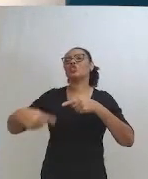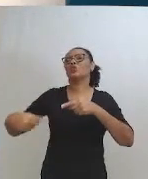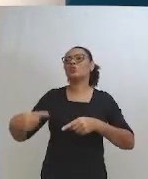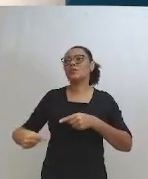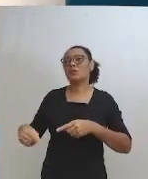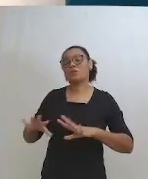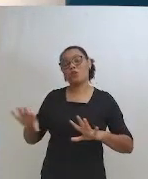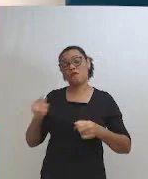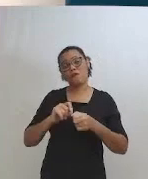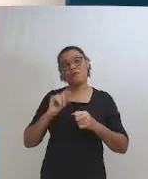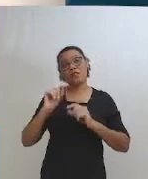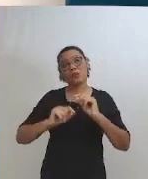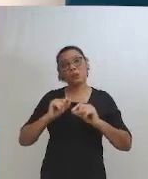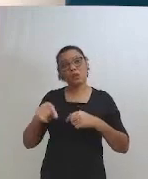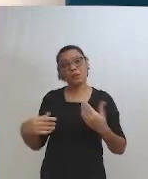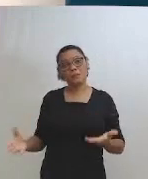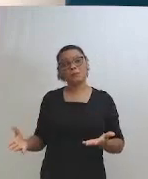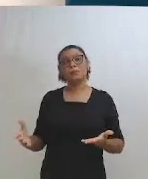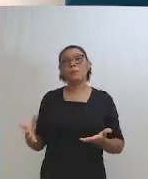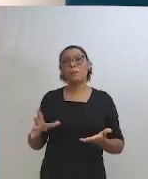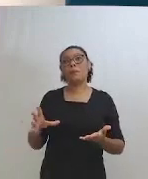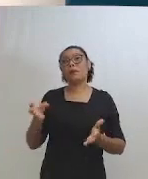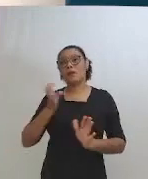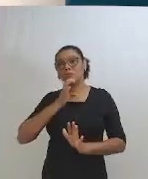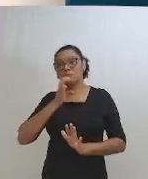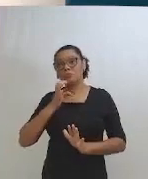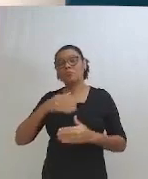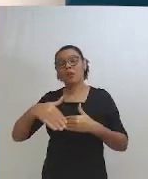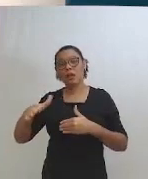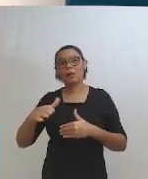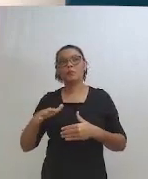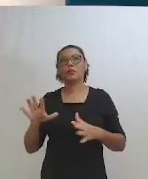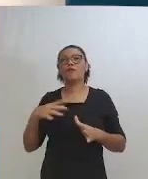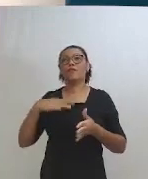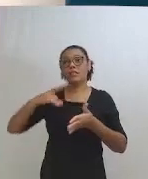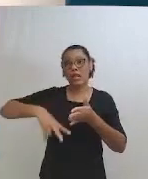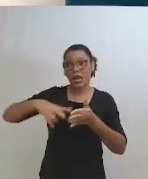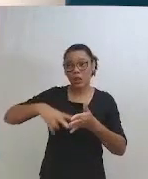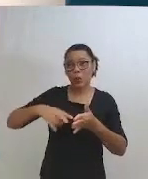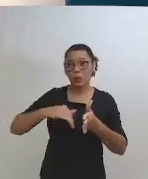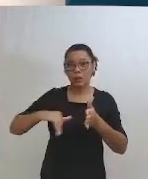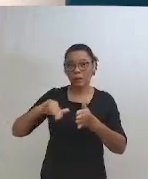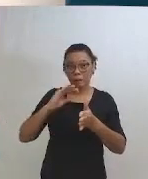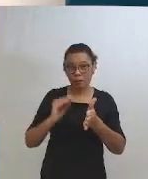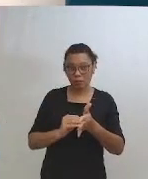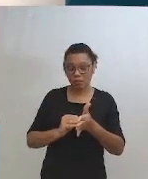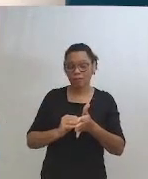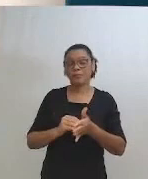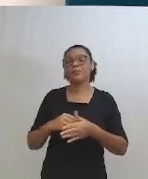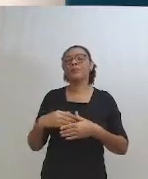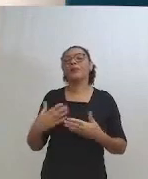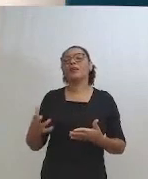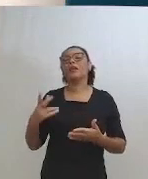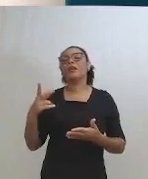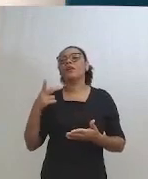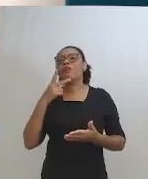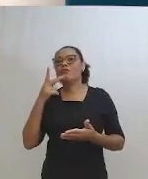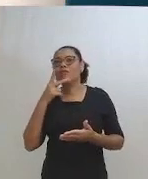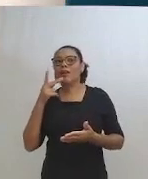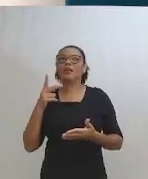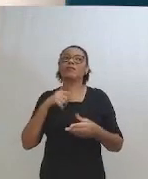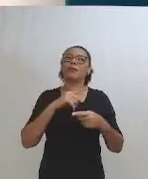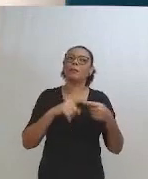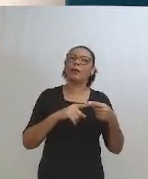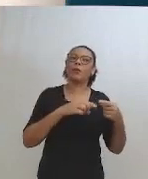até para acelerar a sessão, eu vou fazer a leitura da ementa e digo tanto ao Ministério Público quanto